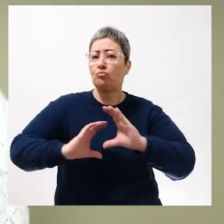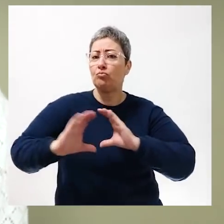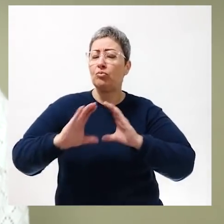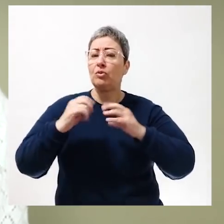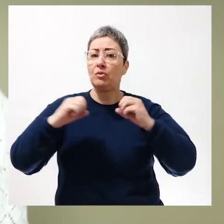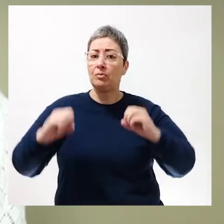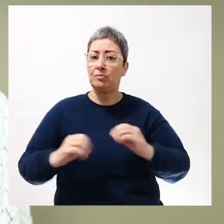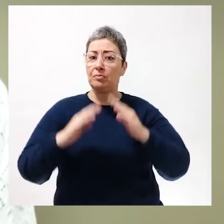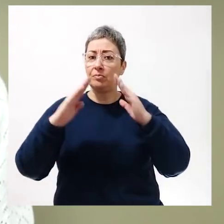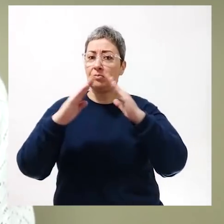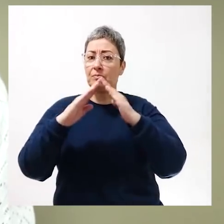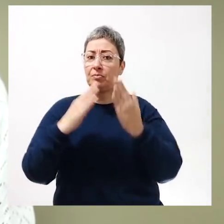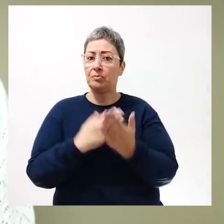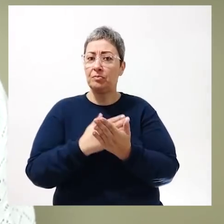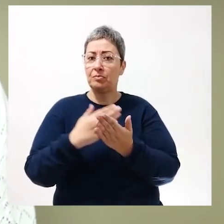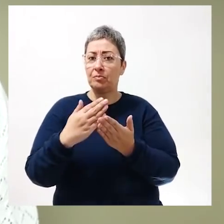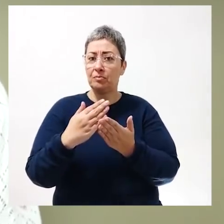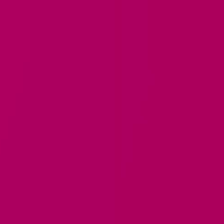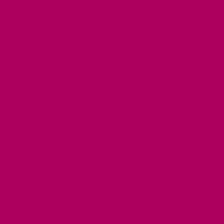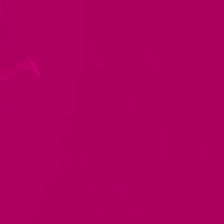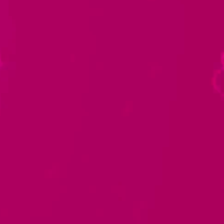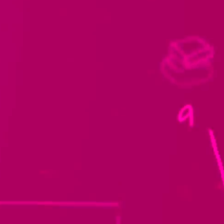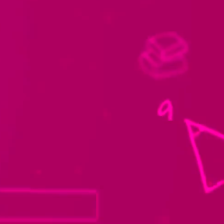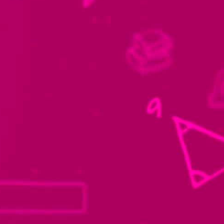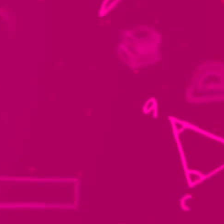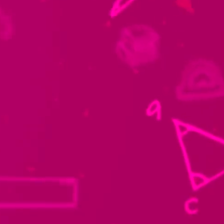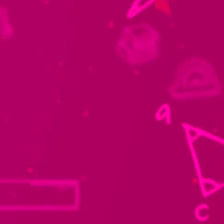se comunicar. O programa vai começar.